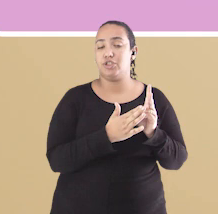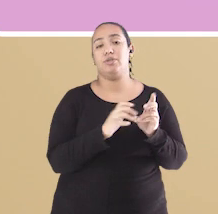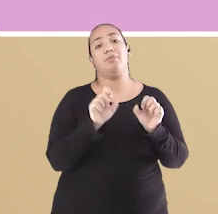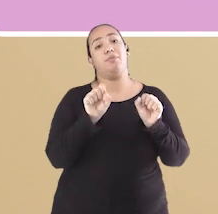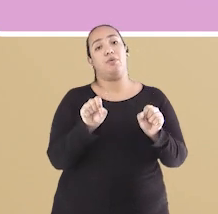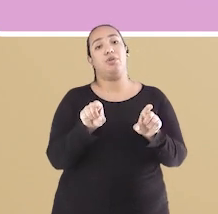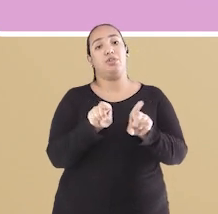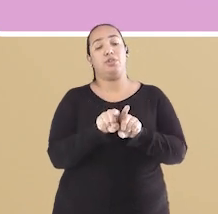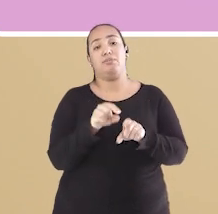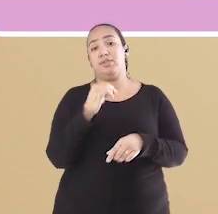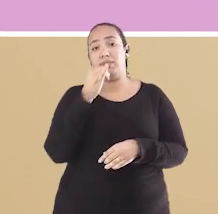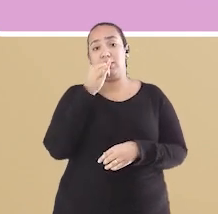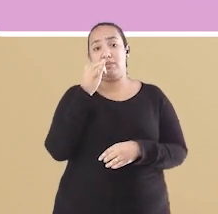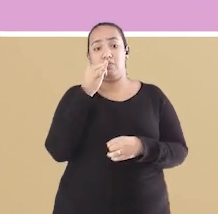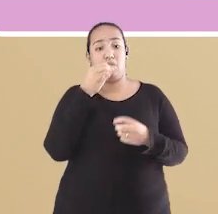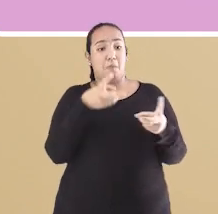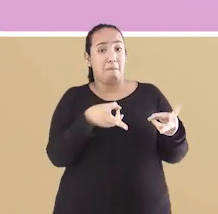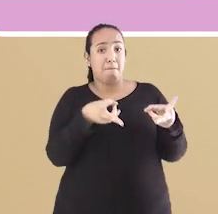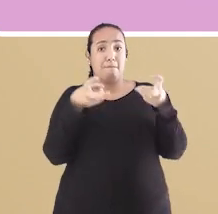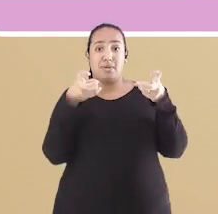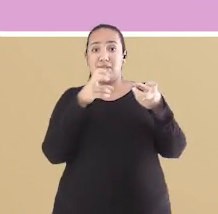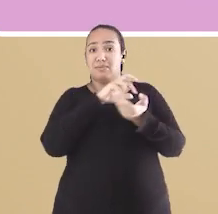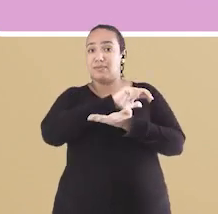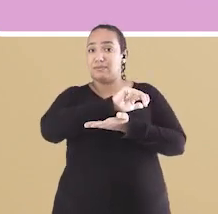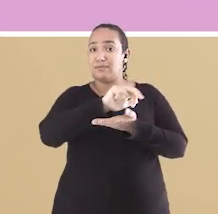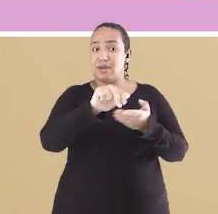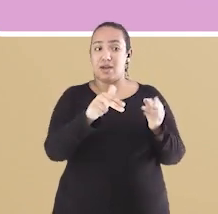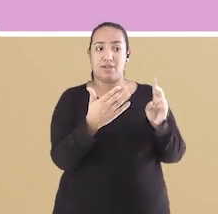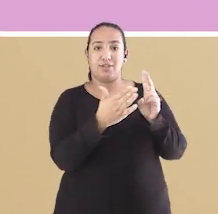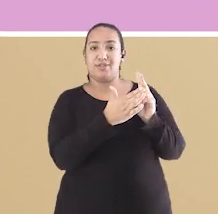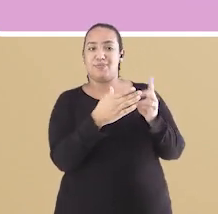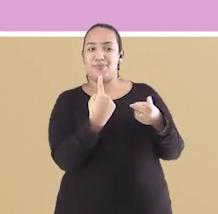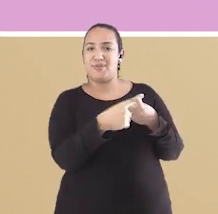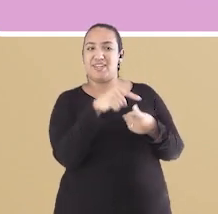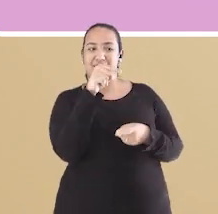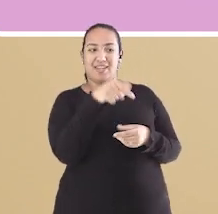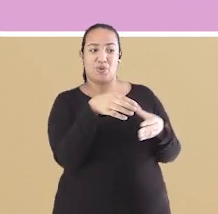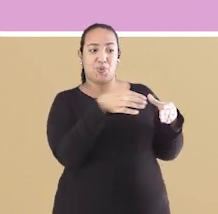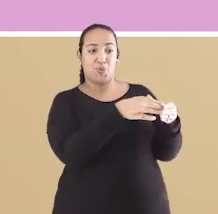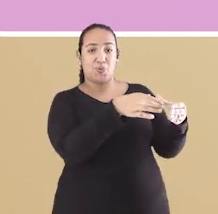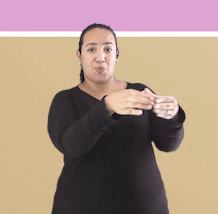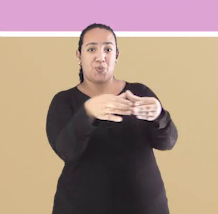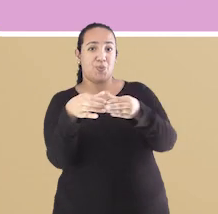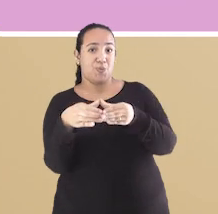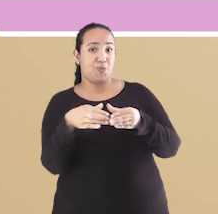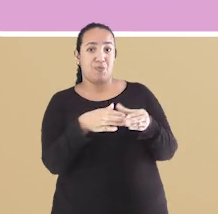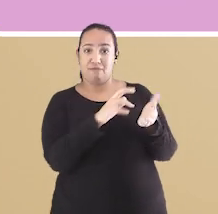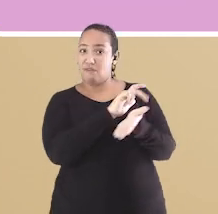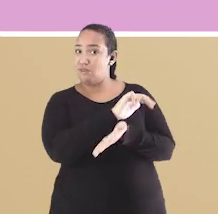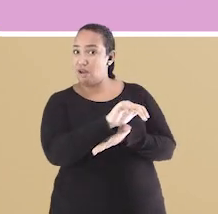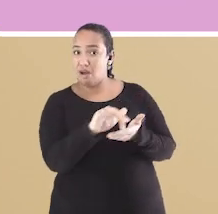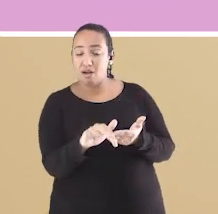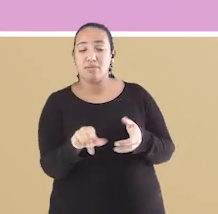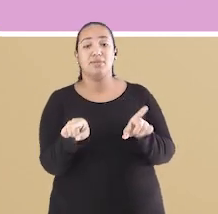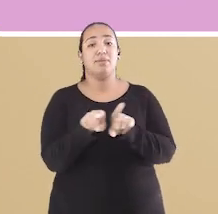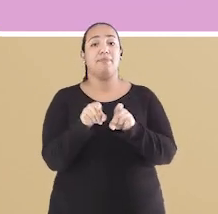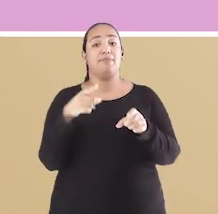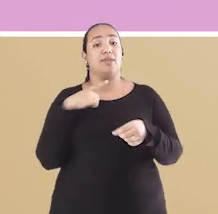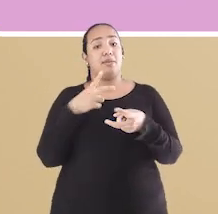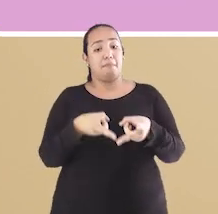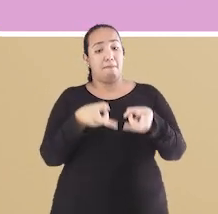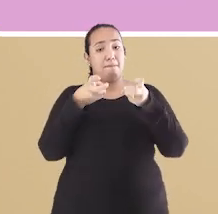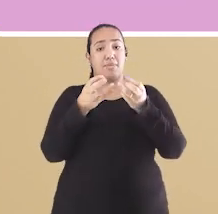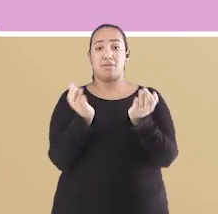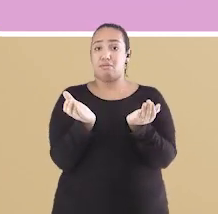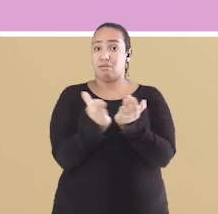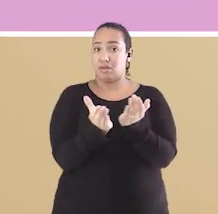verdade, de cosmovisões no plural, indígenas, uma vez que existem muitas etnias indígenas, também a cosmovisão